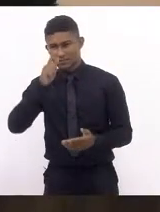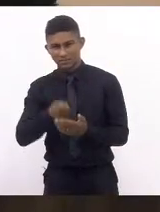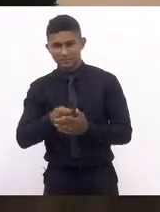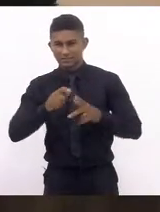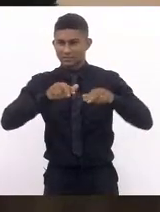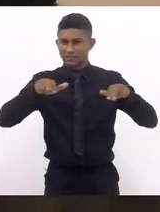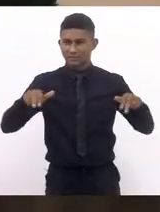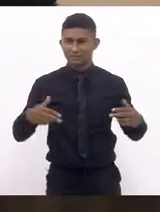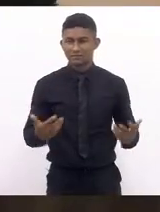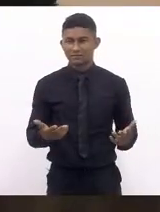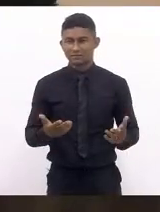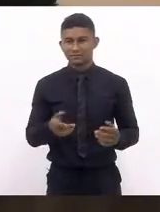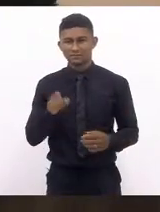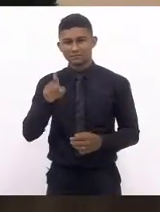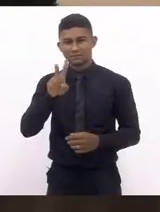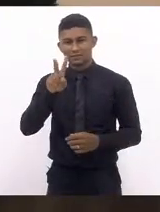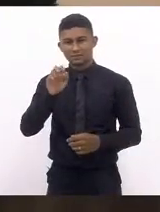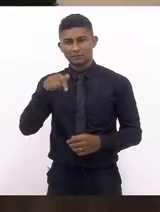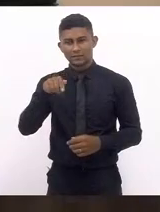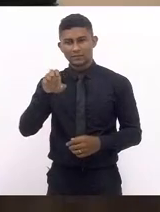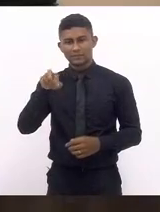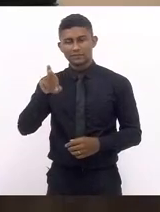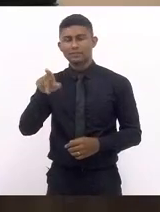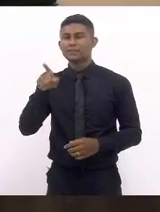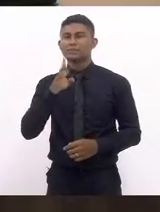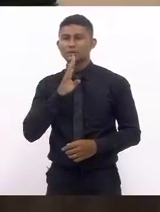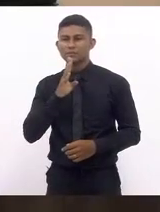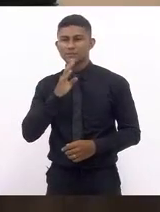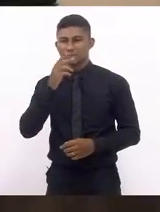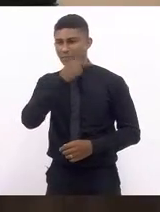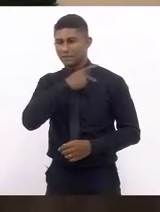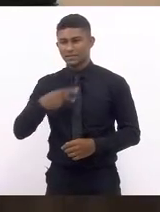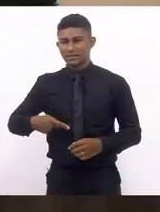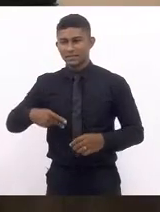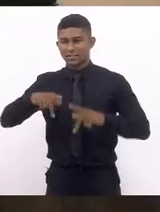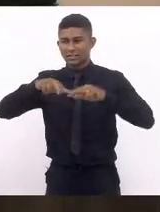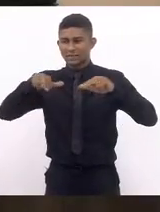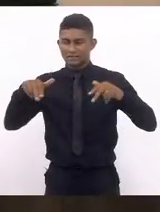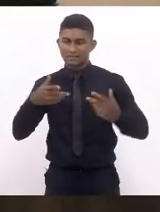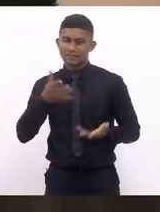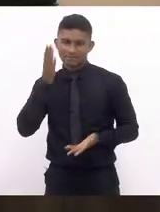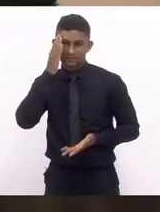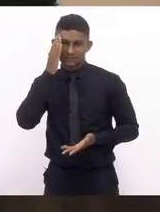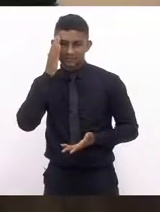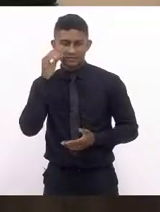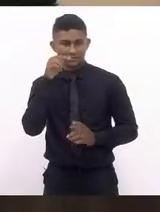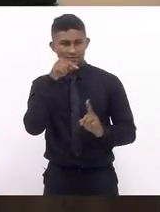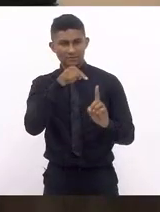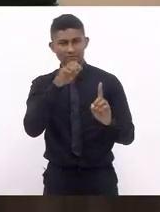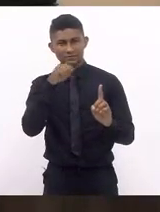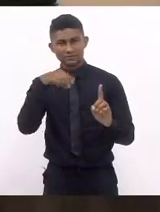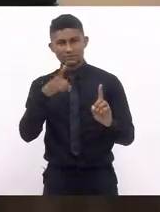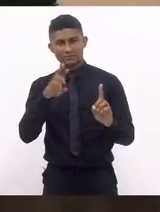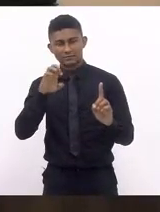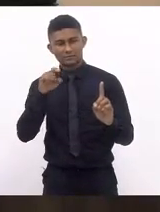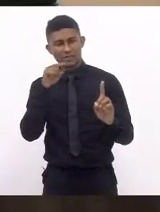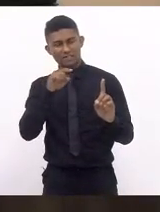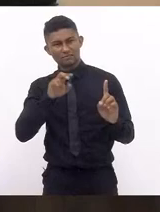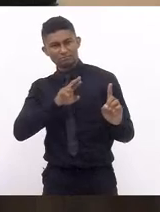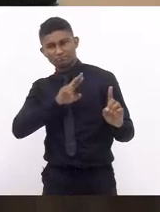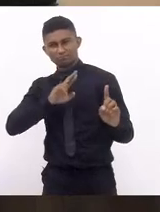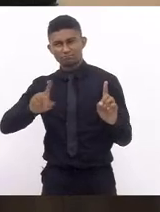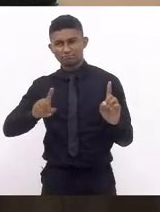Letícia Então é isso O Wagner vi que você conhece também muitos presidentes lazaroni também né então O André é uma uma coisa